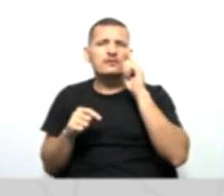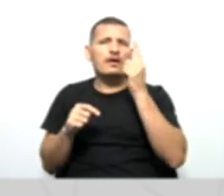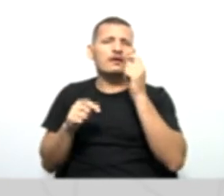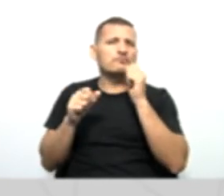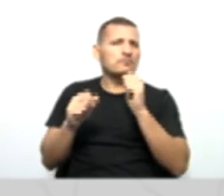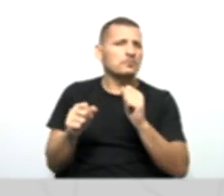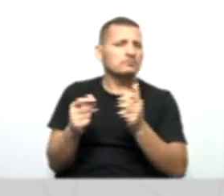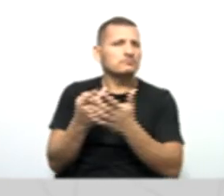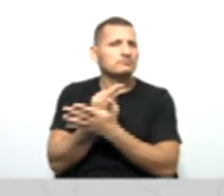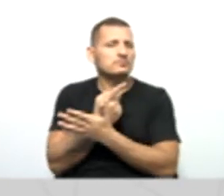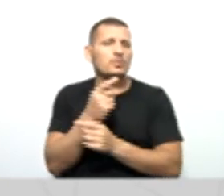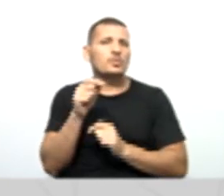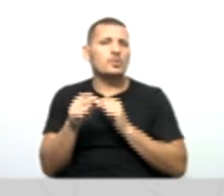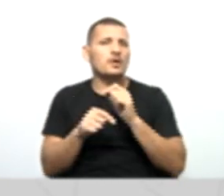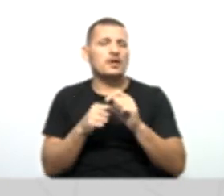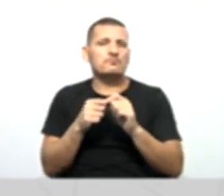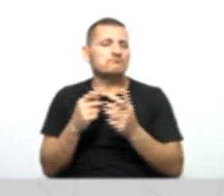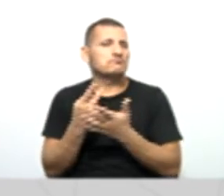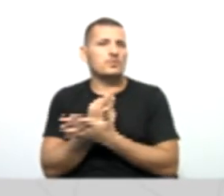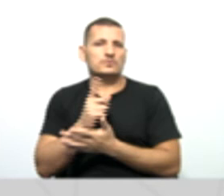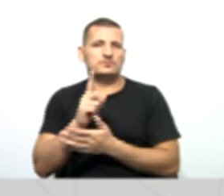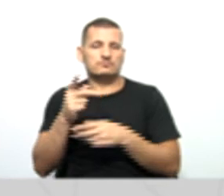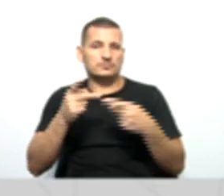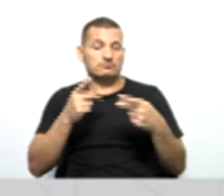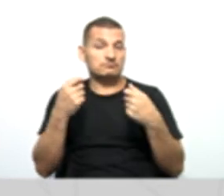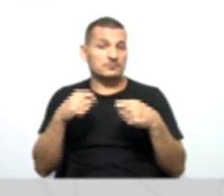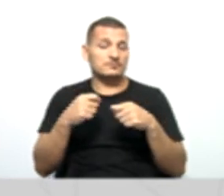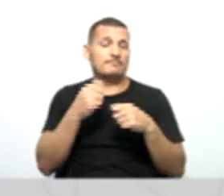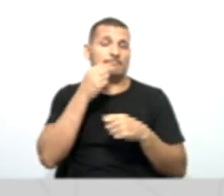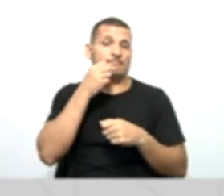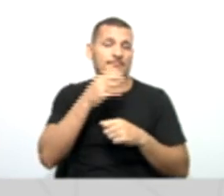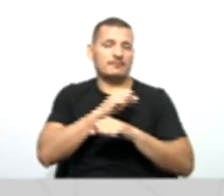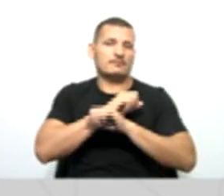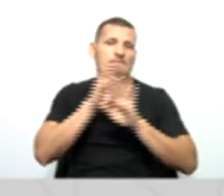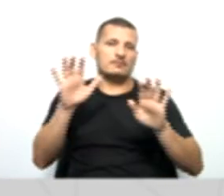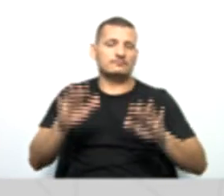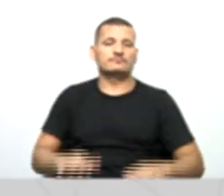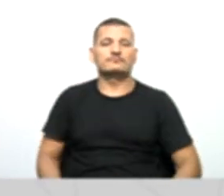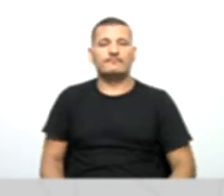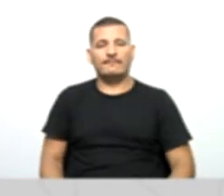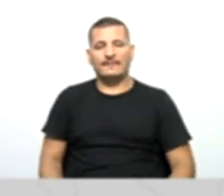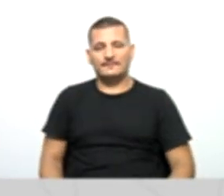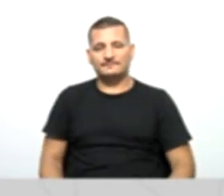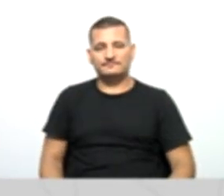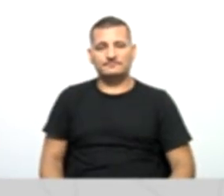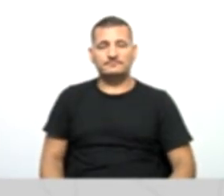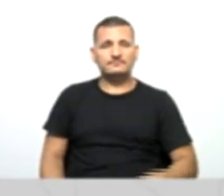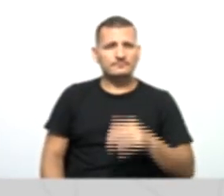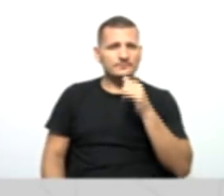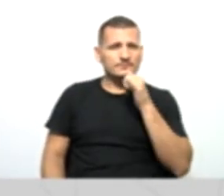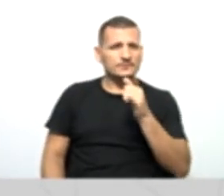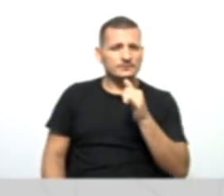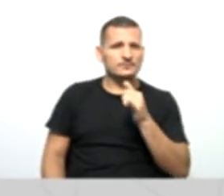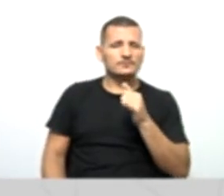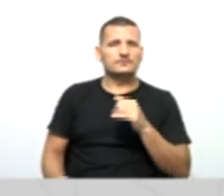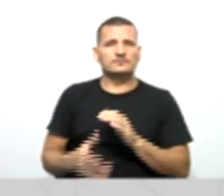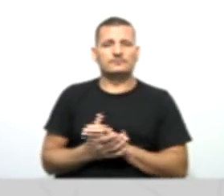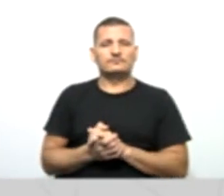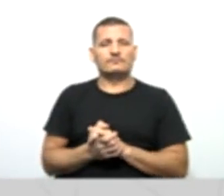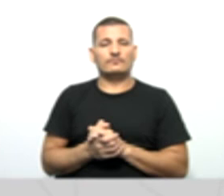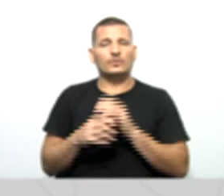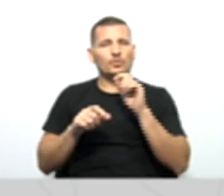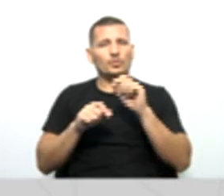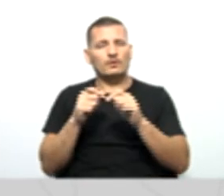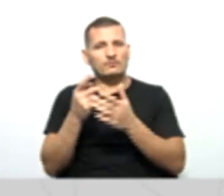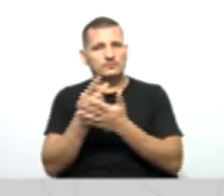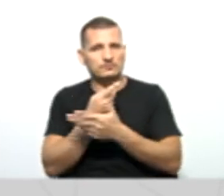pode acontecer no seu projeto. Isso aí tem que estar bem definido. Por mais que as premissas sejam as coisas óbvias que